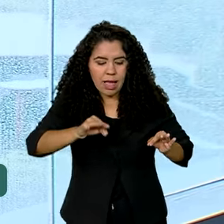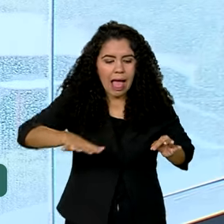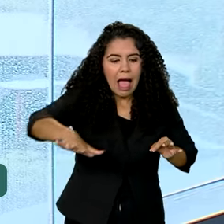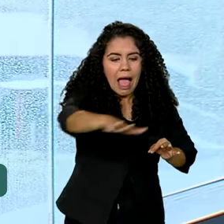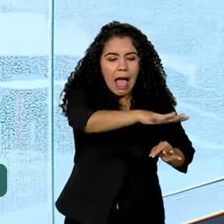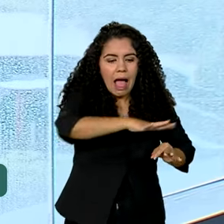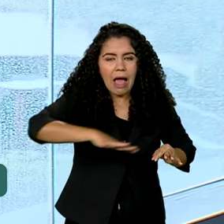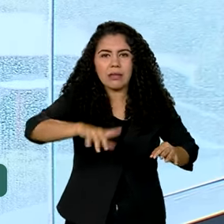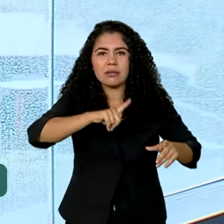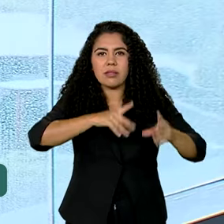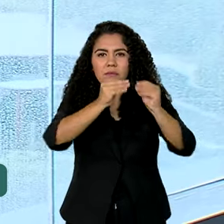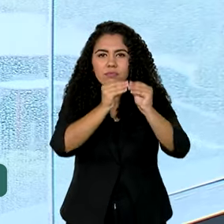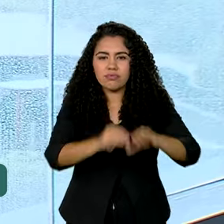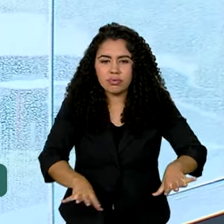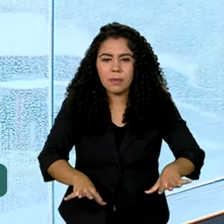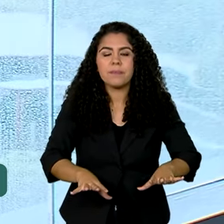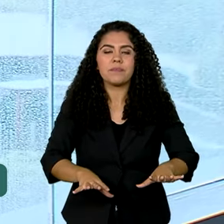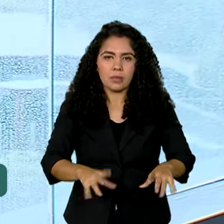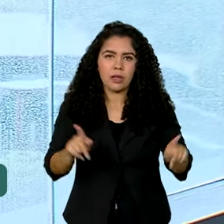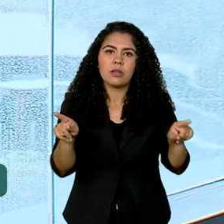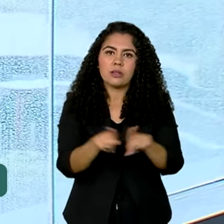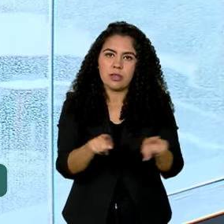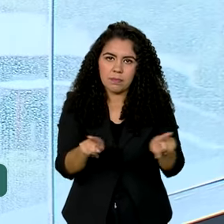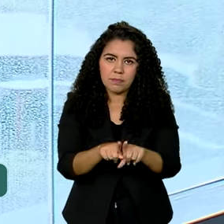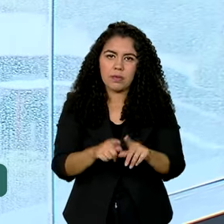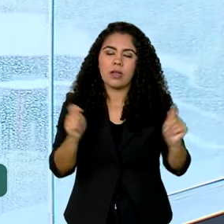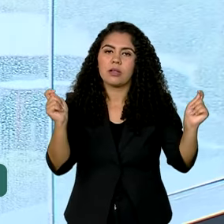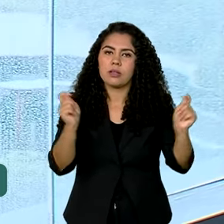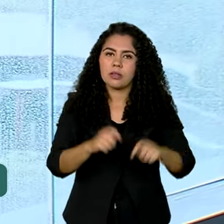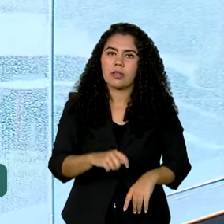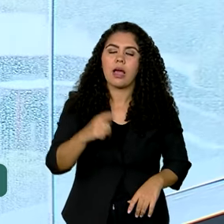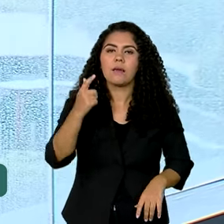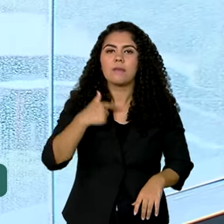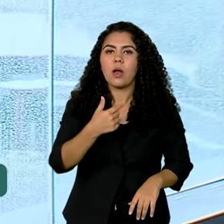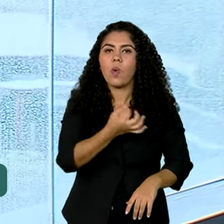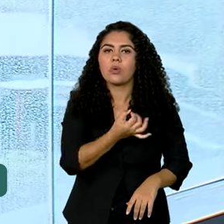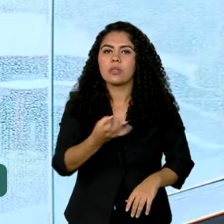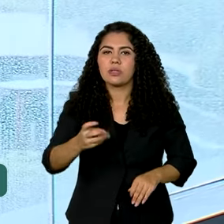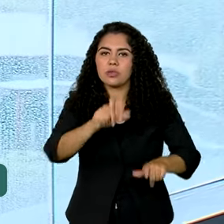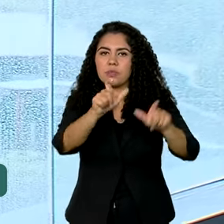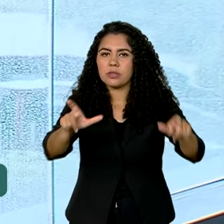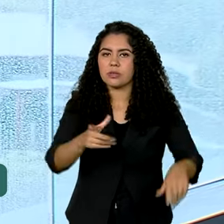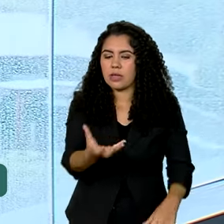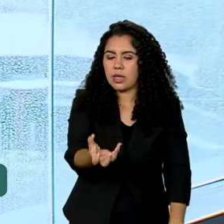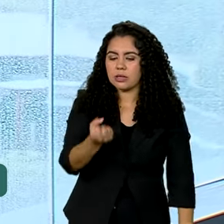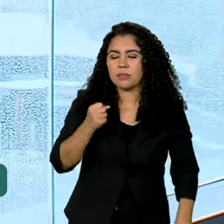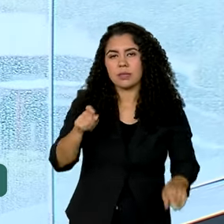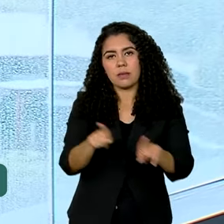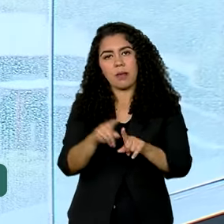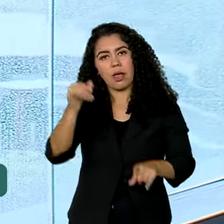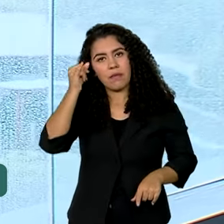esta precisão, vai ser possível aumentar o número de pessoas beneficiadas e também evitar possíveis fraudes.